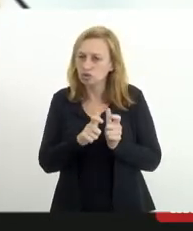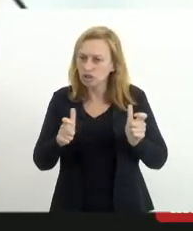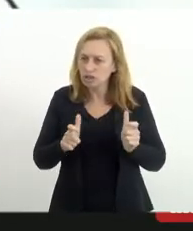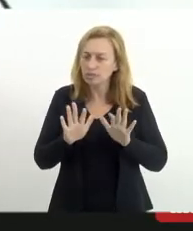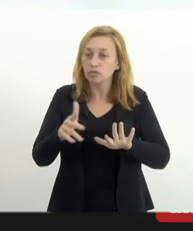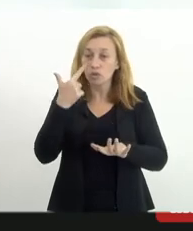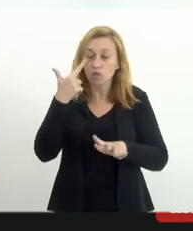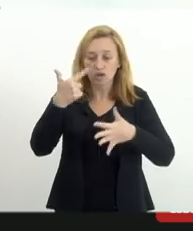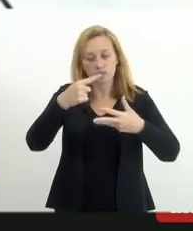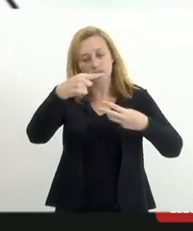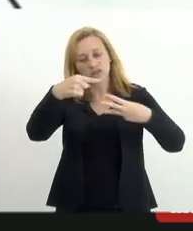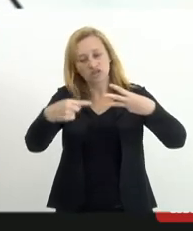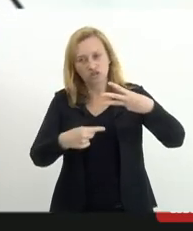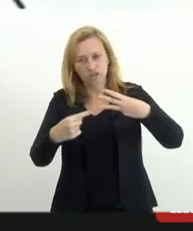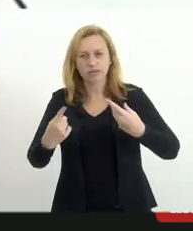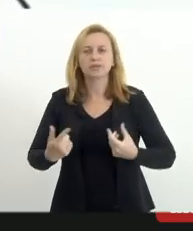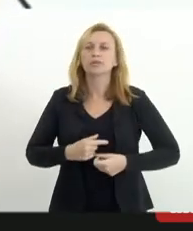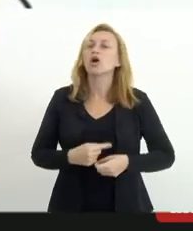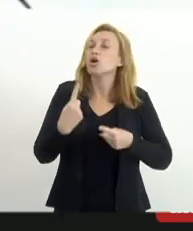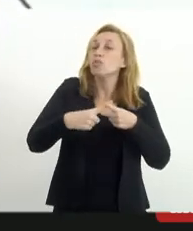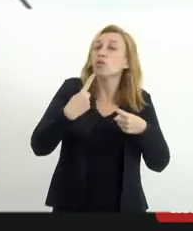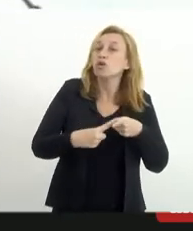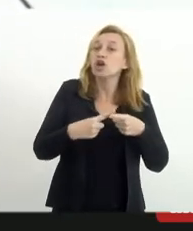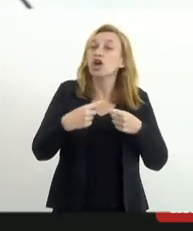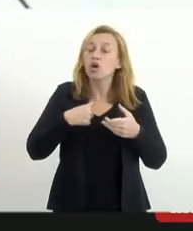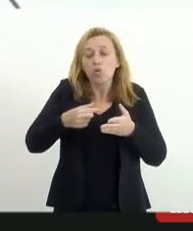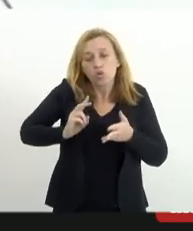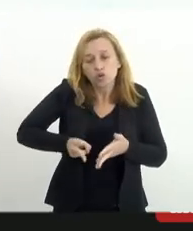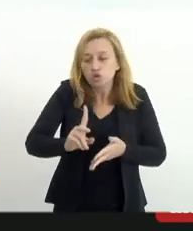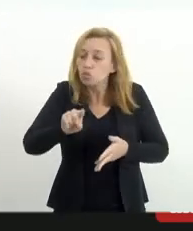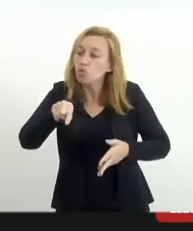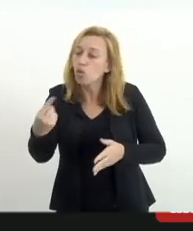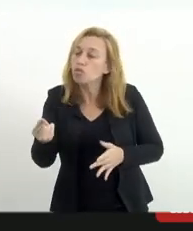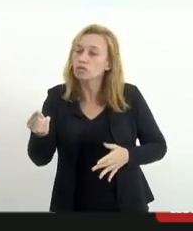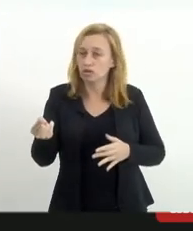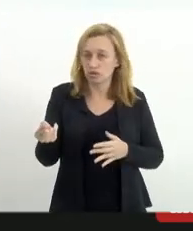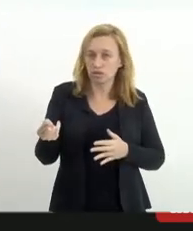três, porque eu continuo com outras.